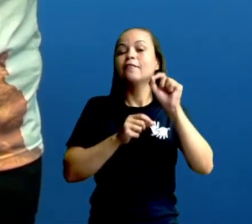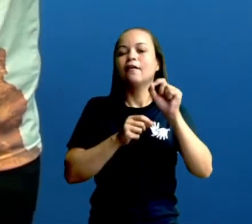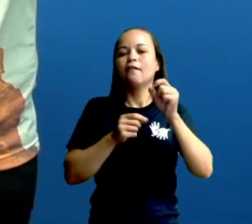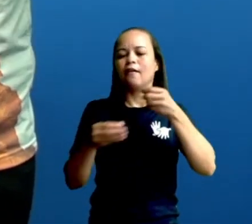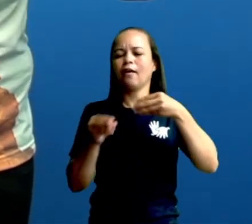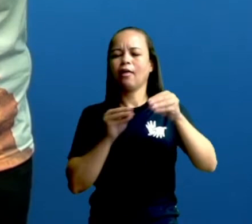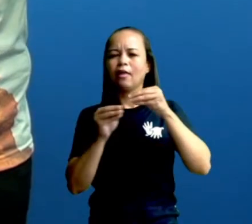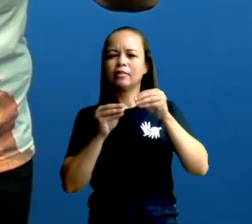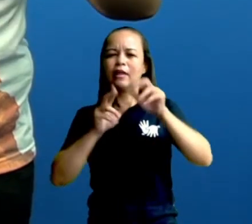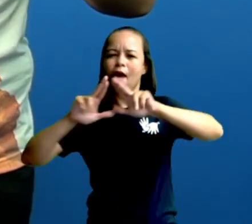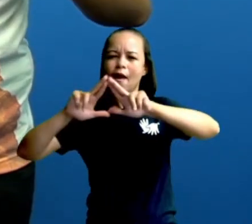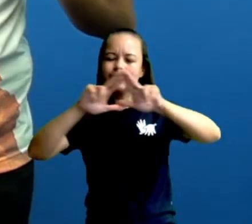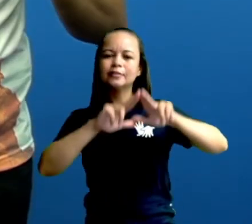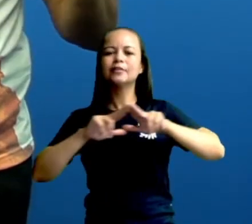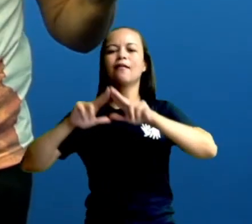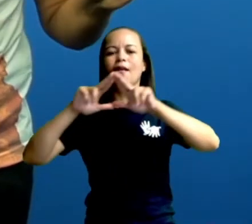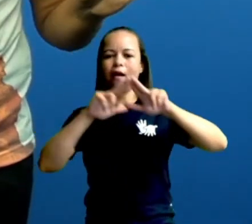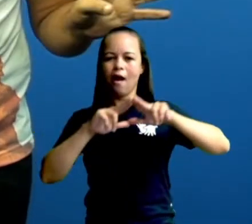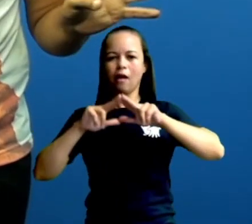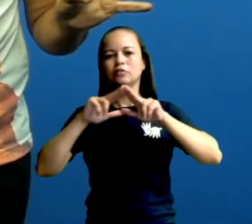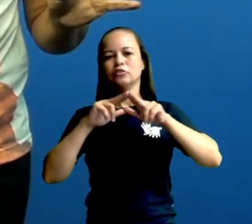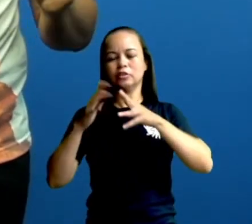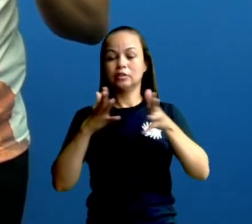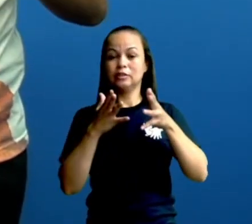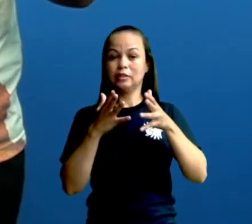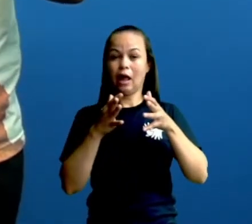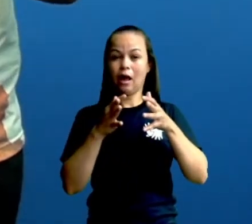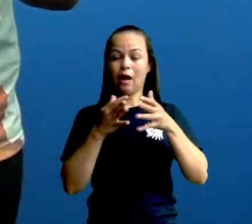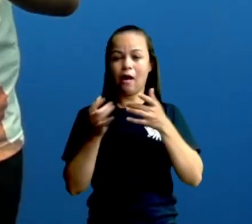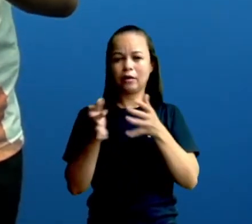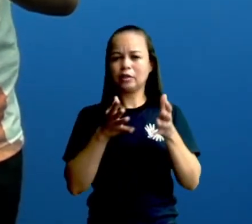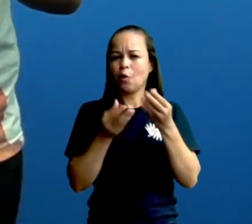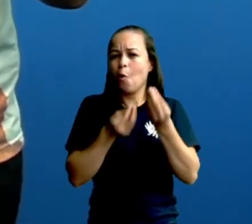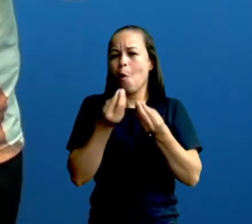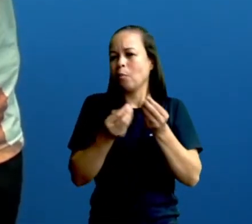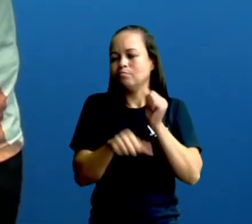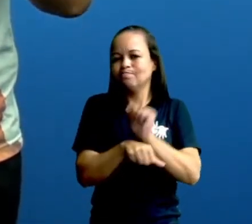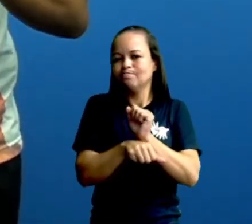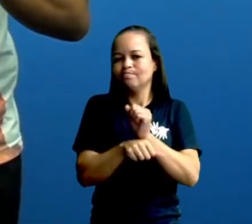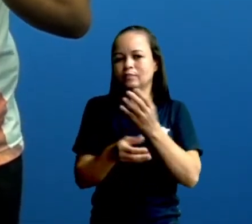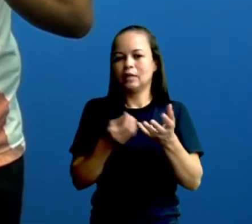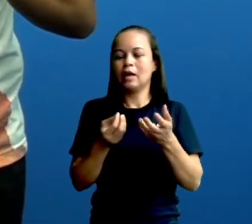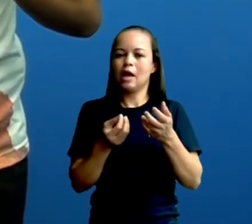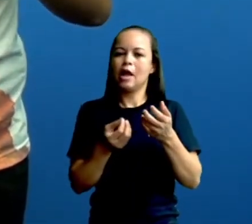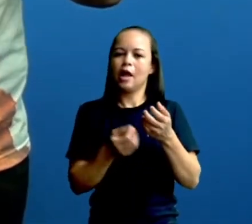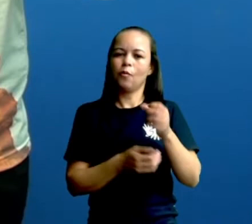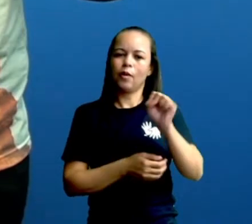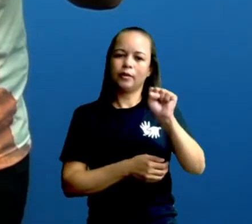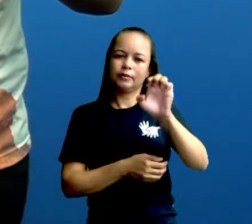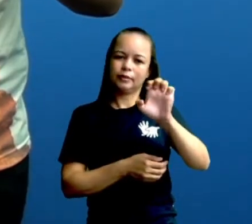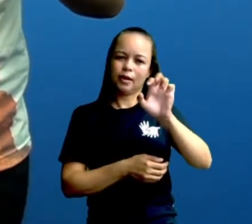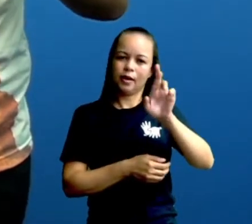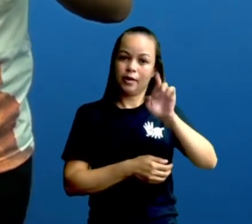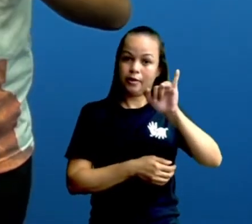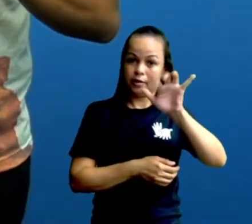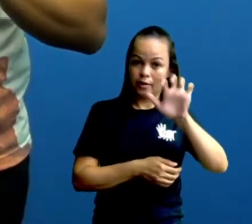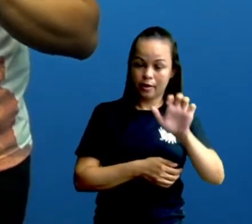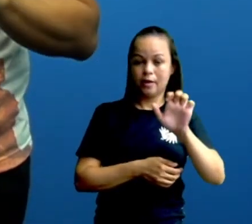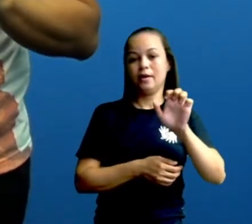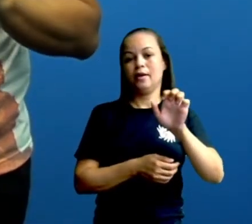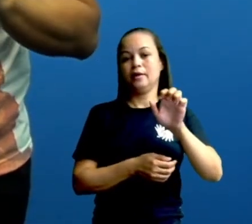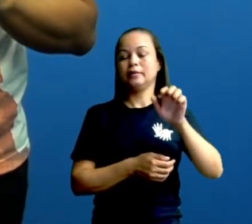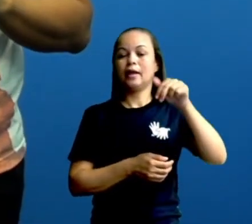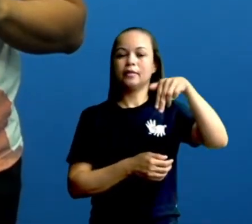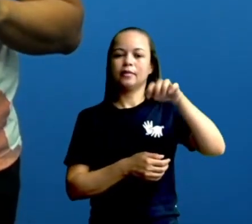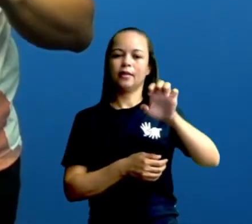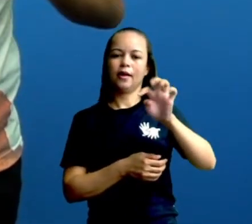reciclagem está longe de ser aquilo que a gente realmente espera. É uma série da Netflix muito legal, gente. Fica aqui essa dica. Para quem